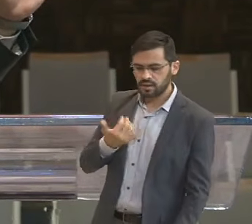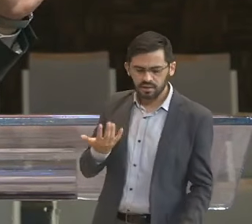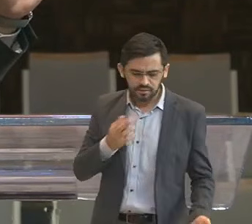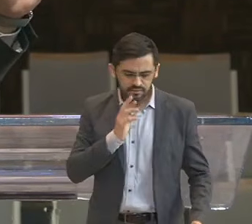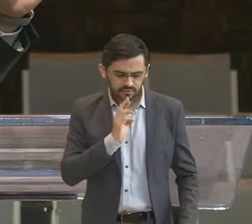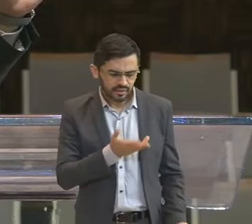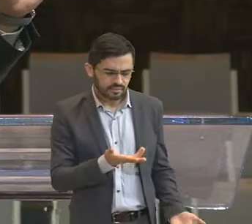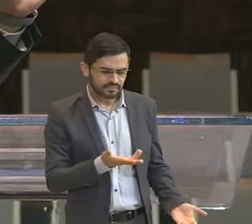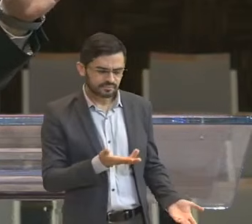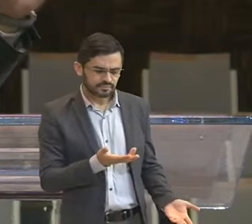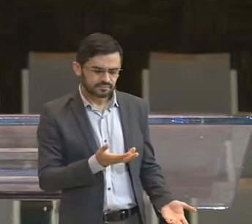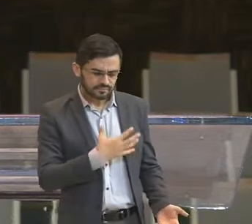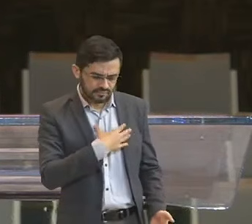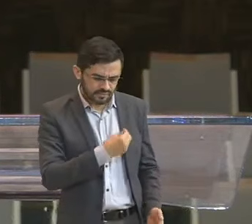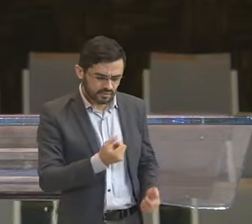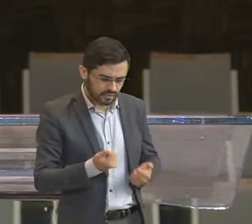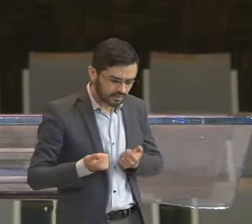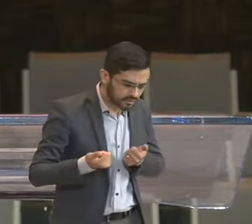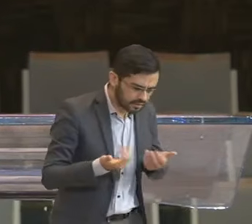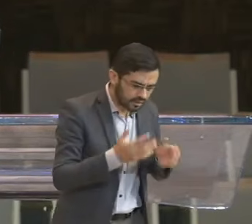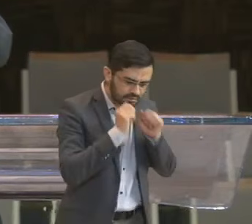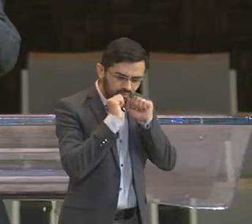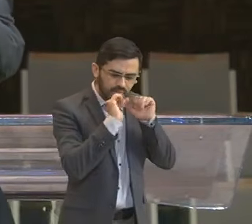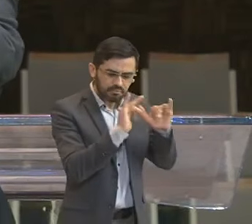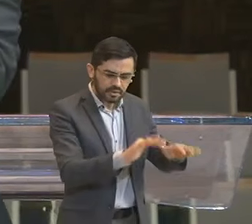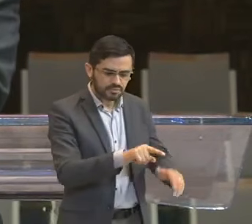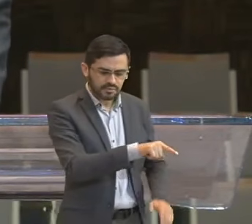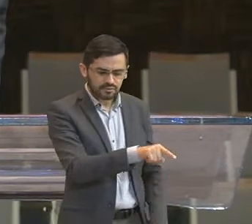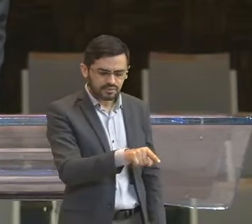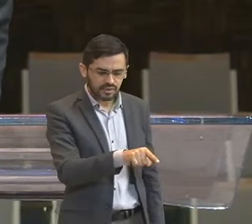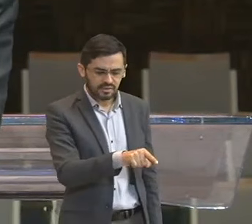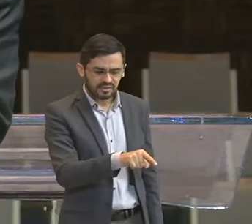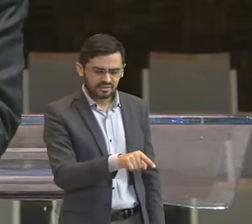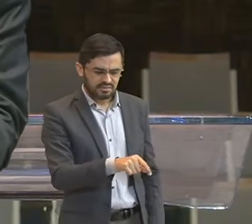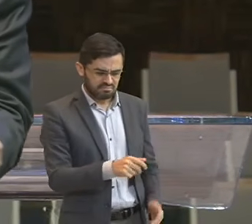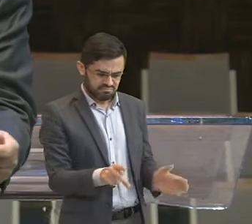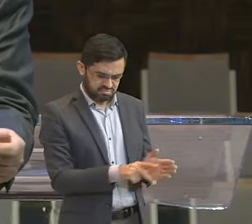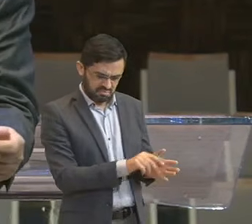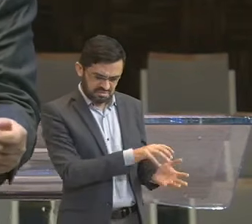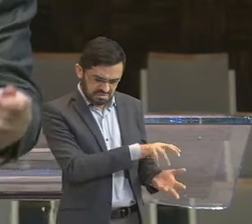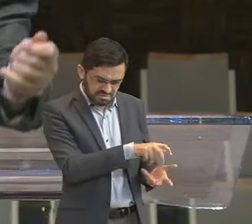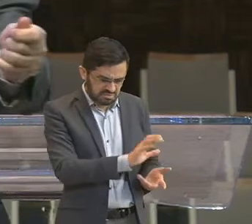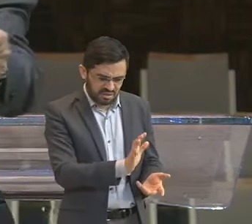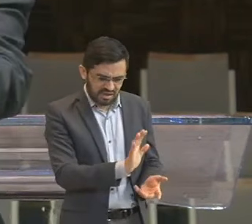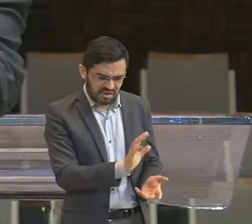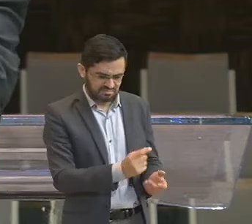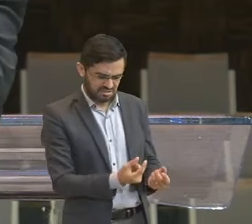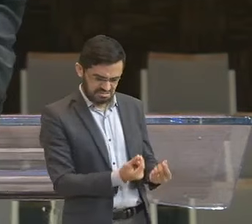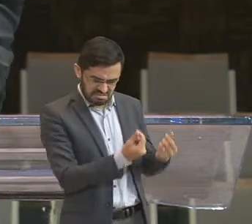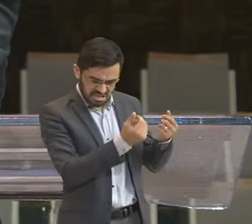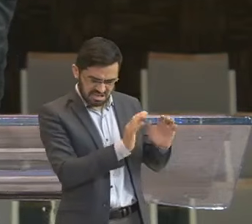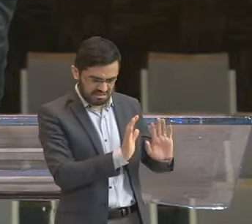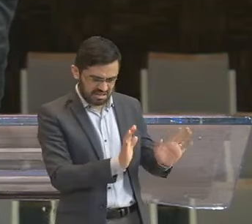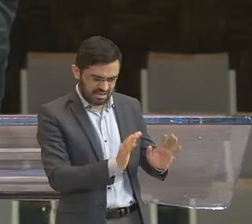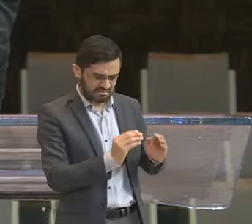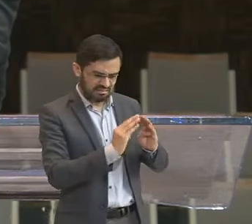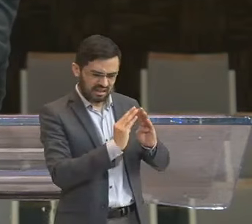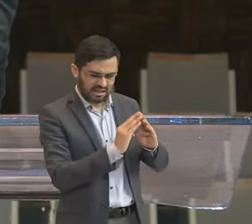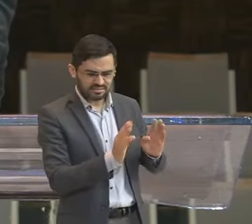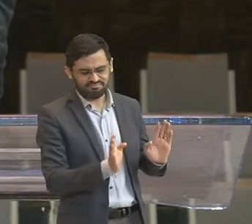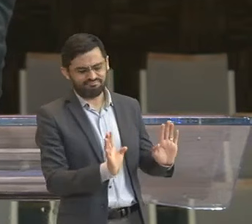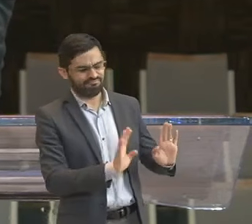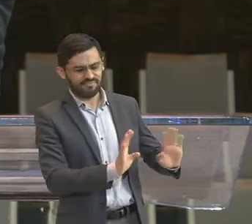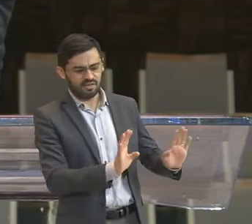filho, eu quero dar uma bênção para você que não é material, que não é dinheiro, que não é